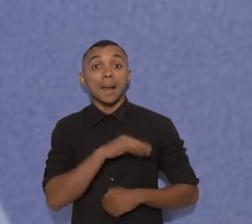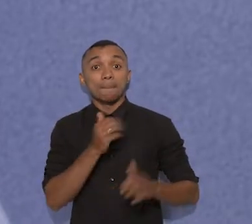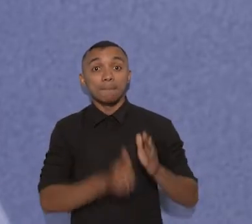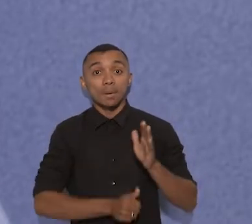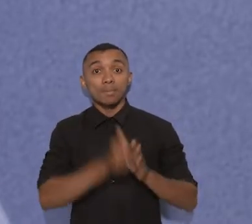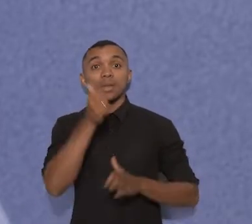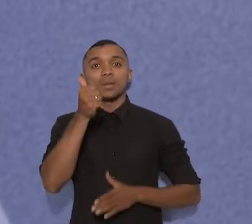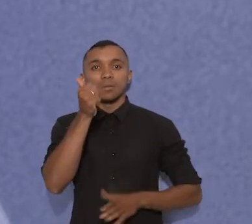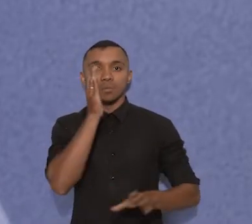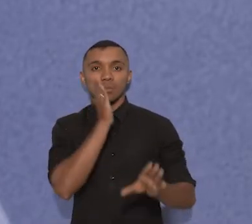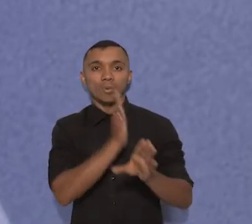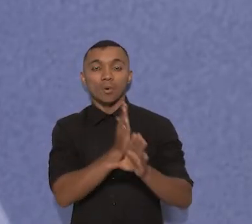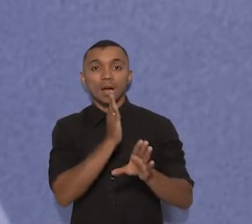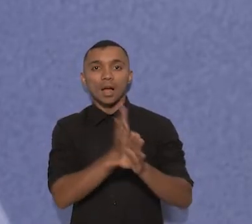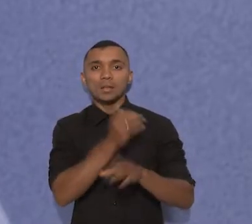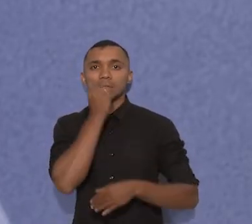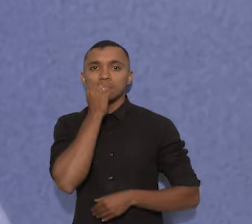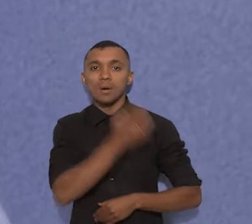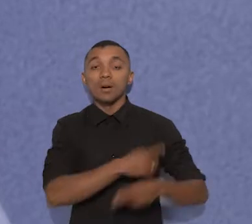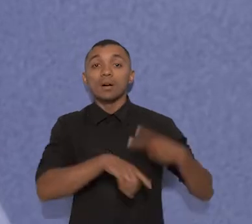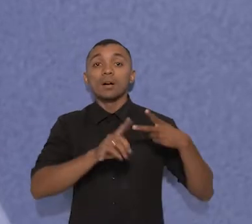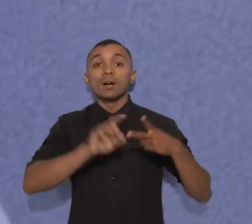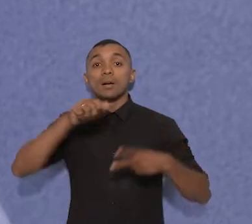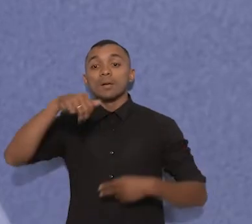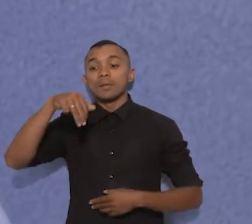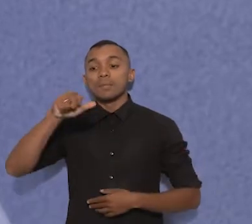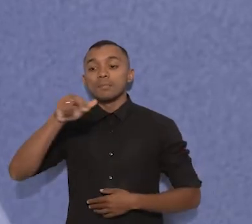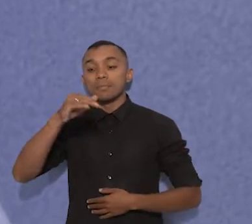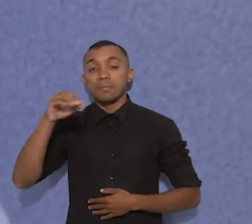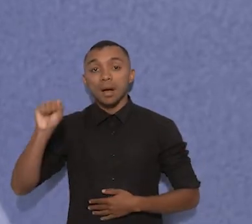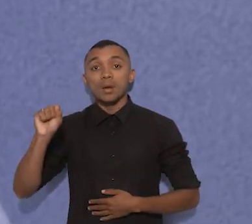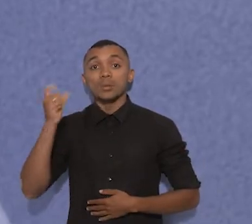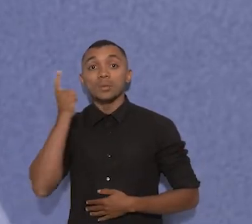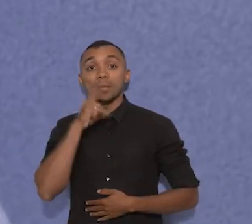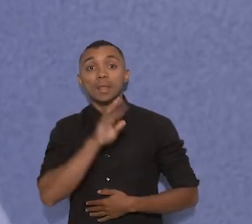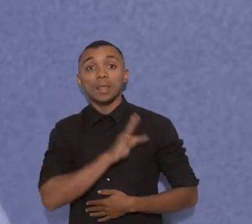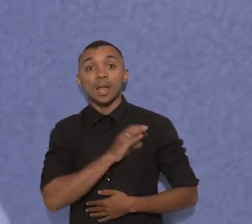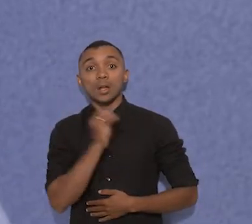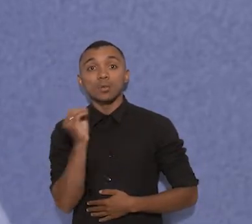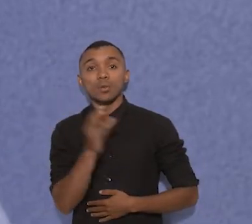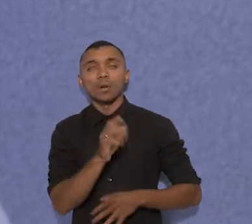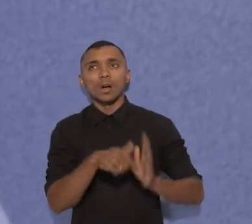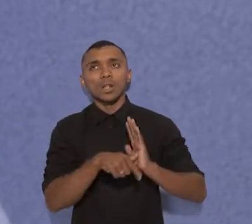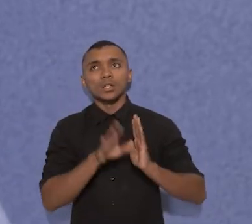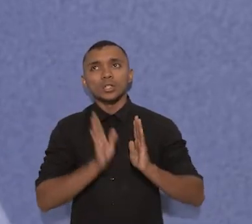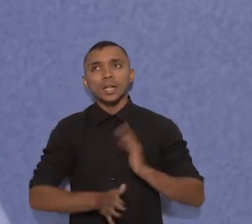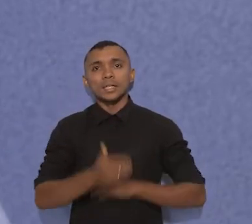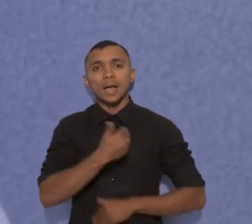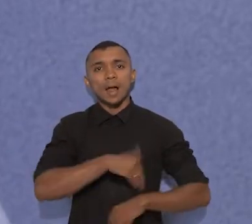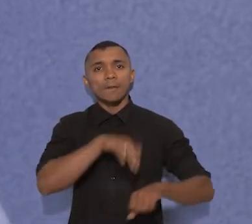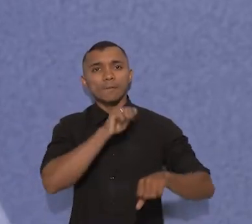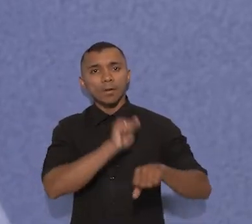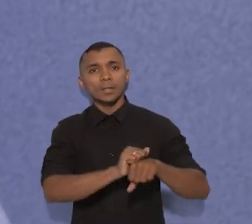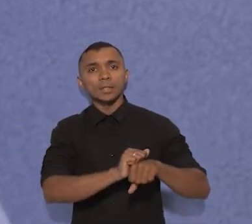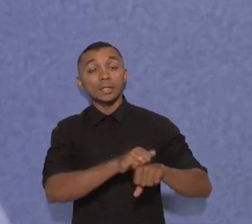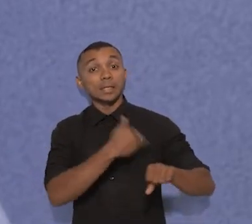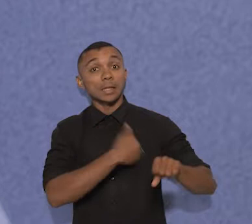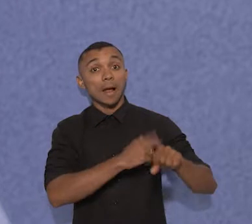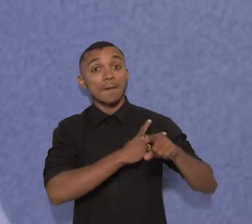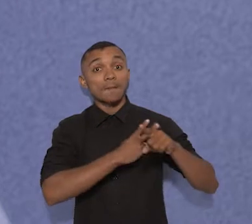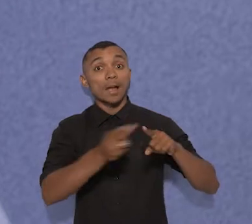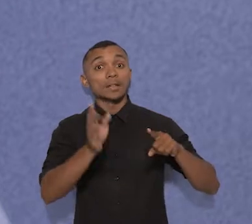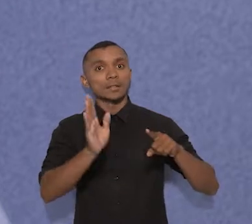Série como A mandante, também. Isso. E do Marquinhos Santos desde que ele assumiu. O Ceará. O Ceará já tinha ganhado o clássico, mas o Fortaleza era o mandante. Né? É, exatamente.